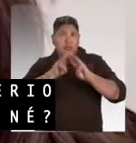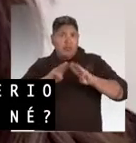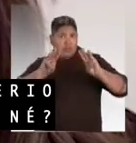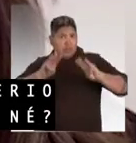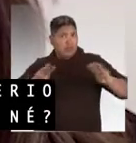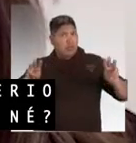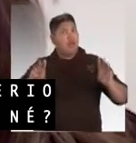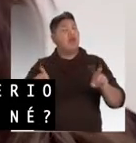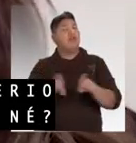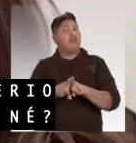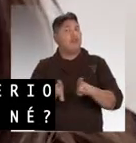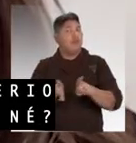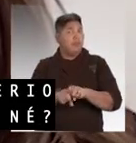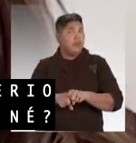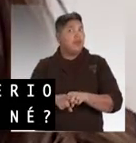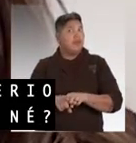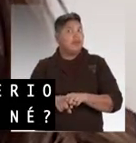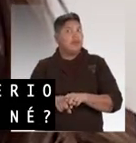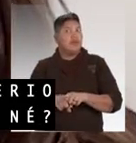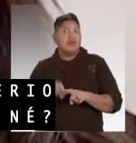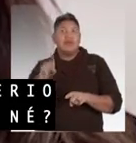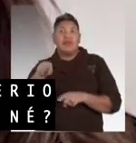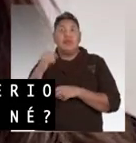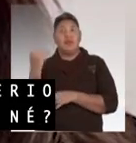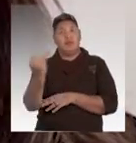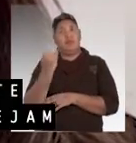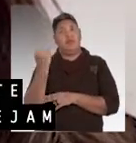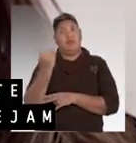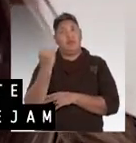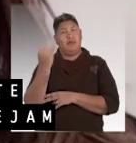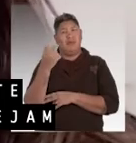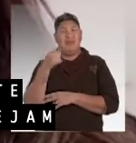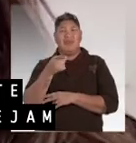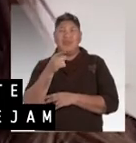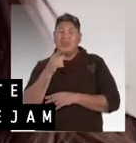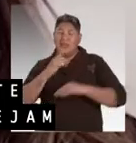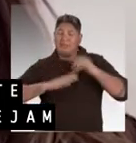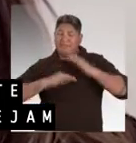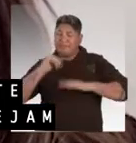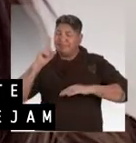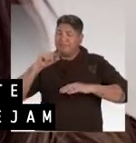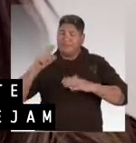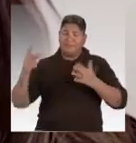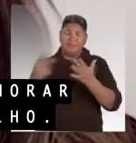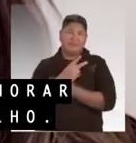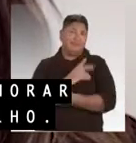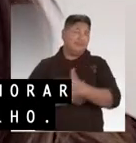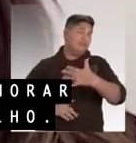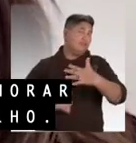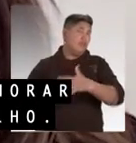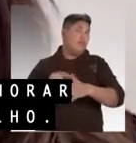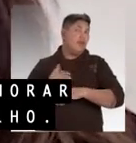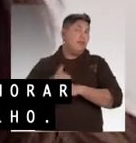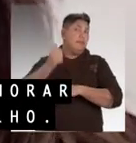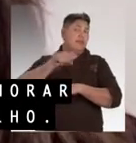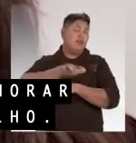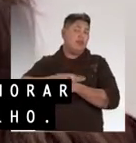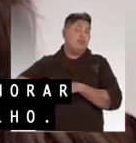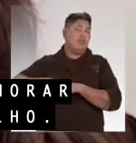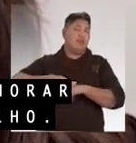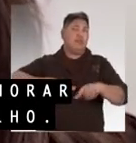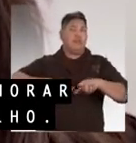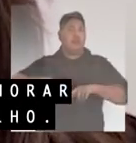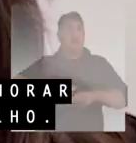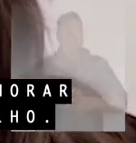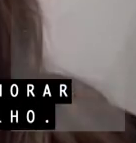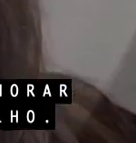Ministério Público do Trabalho, E é muito importante que essas práticas sejam denunciadas para melhorar o